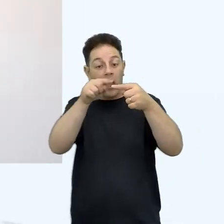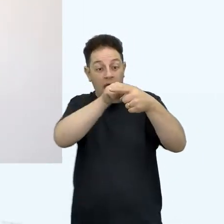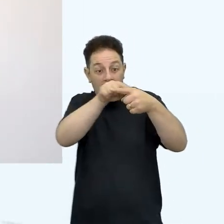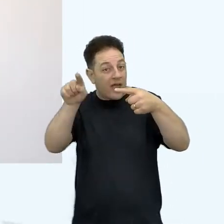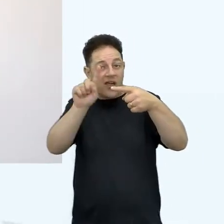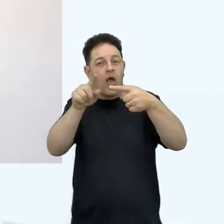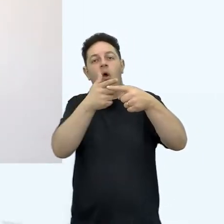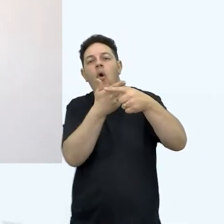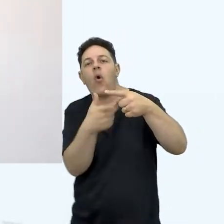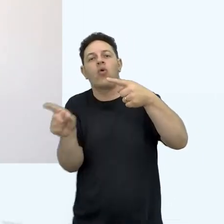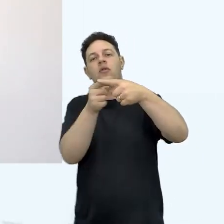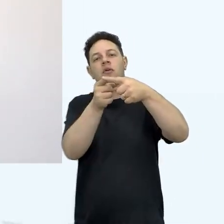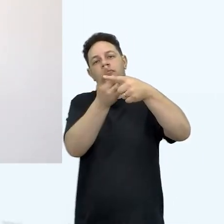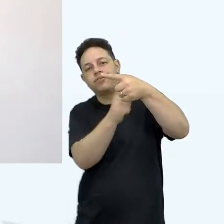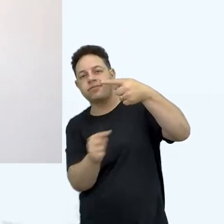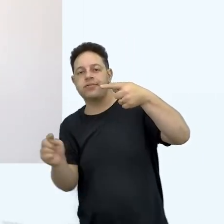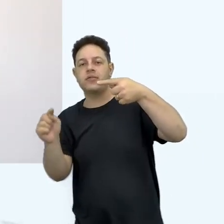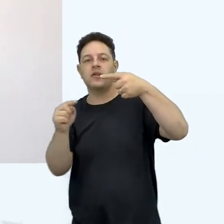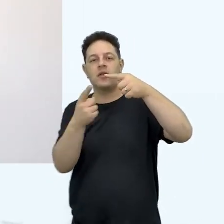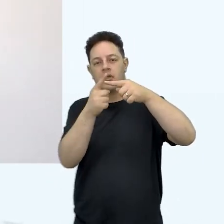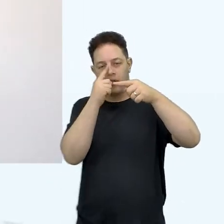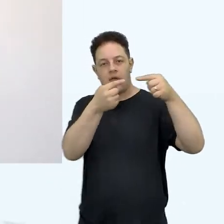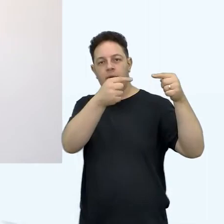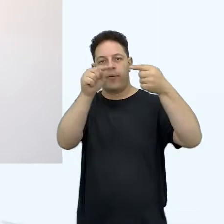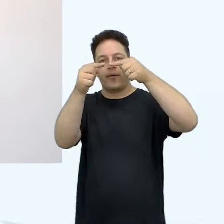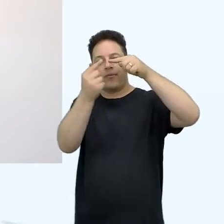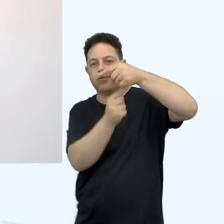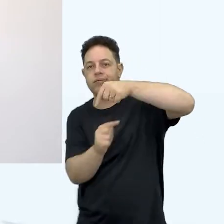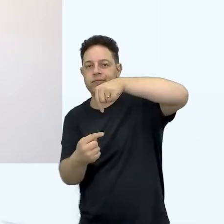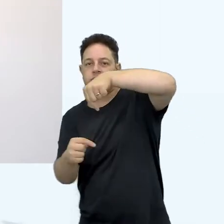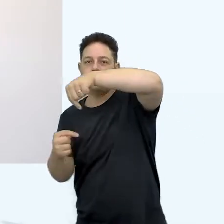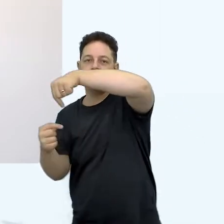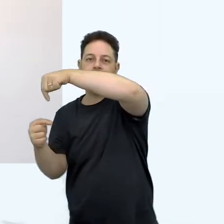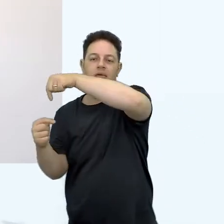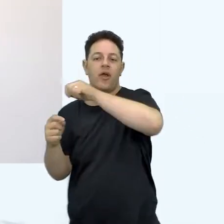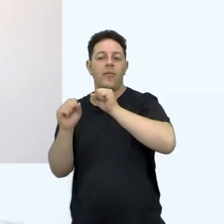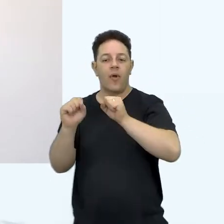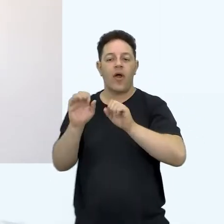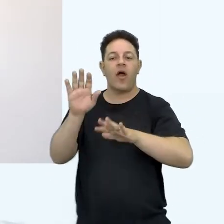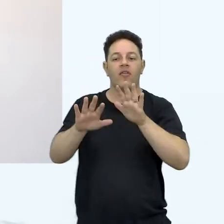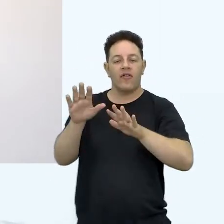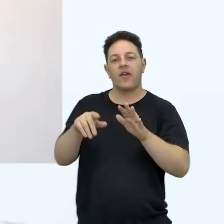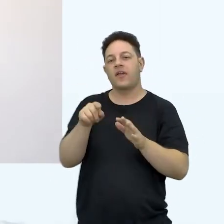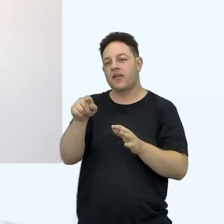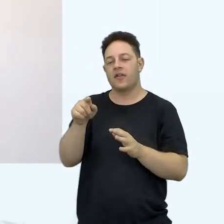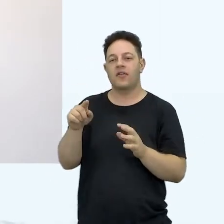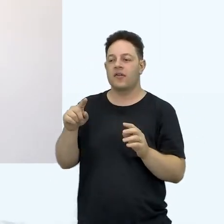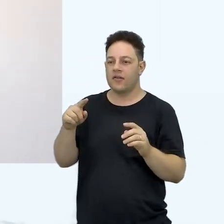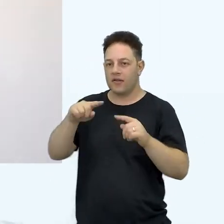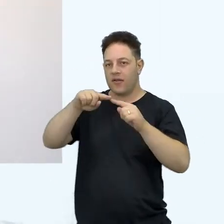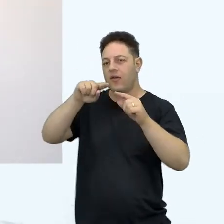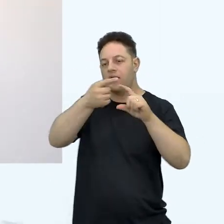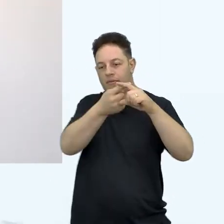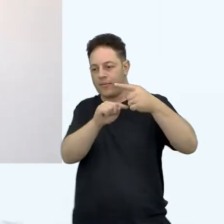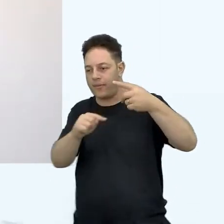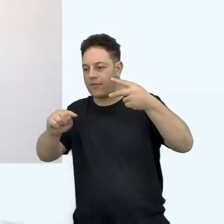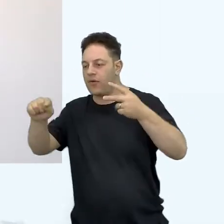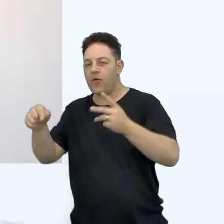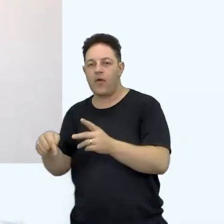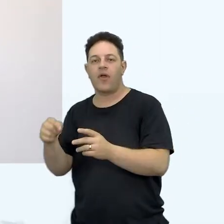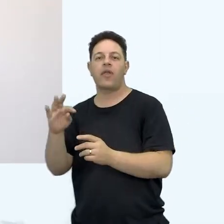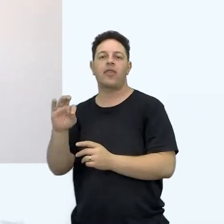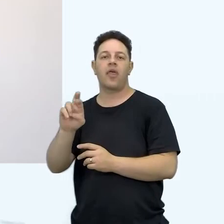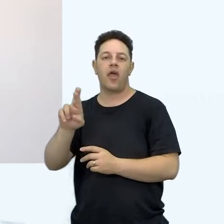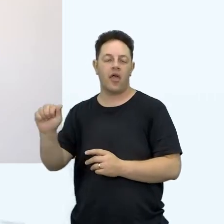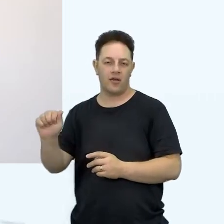circuito, indo de encontro a um ponto de aterramento ou um local com uma diferença de potencial diferente, tá? O que